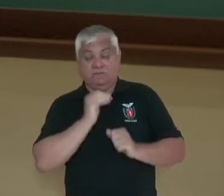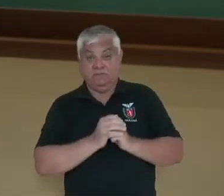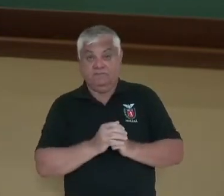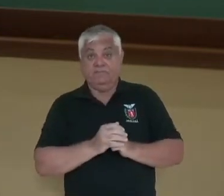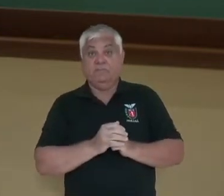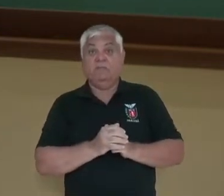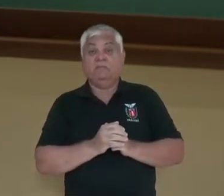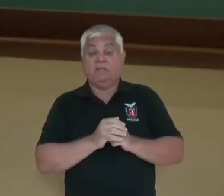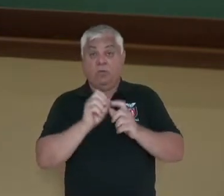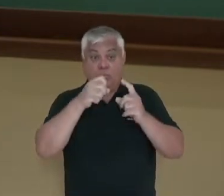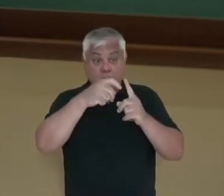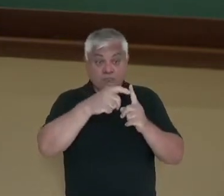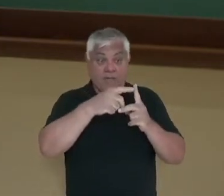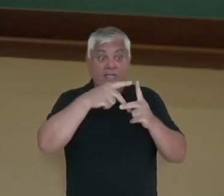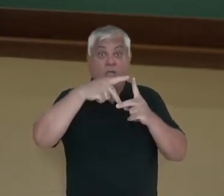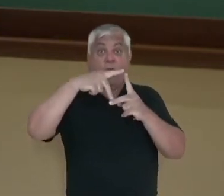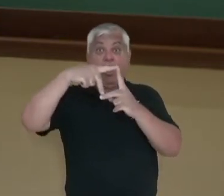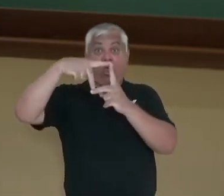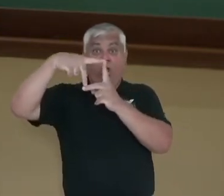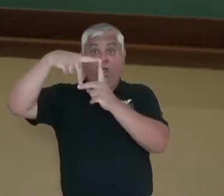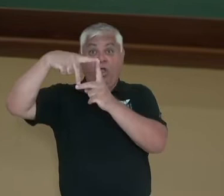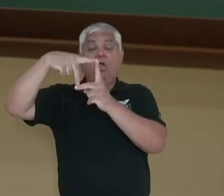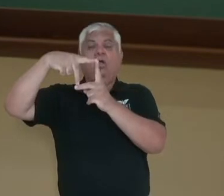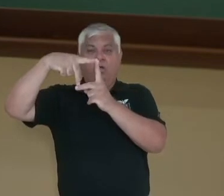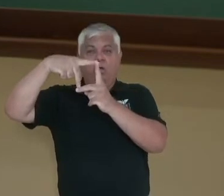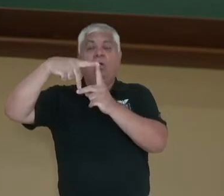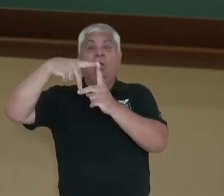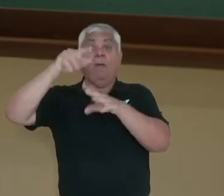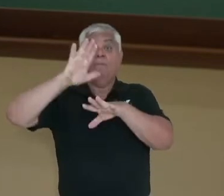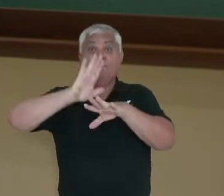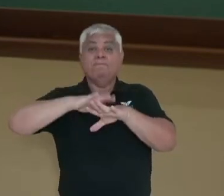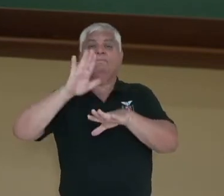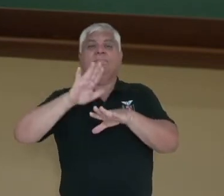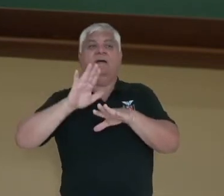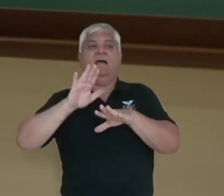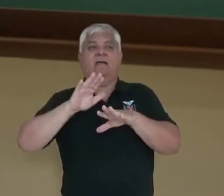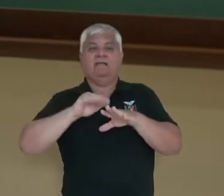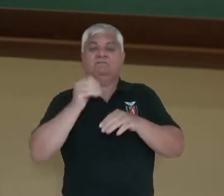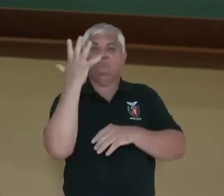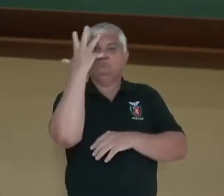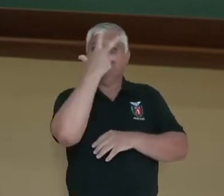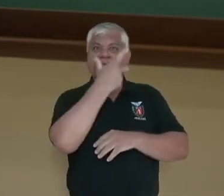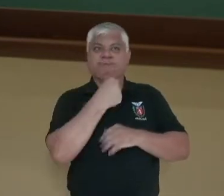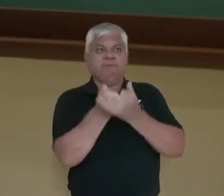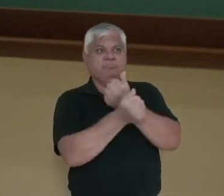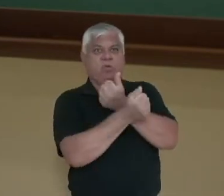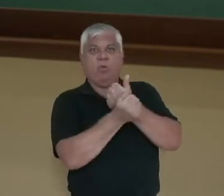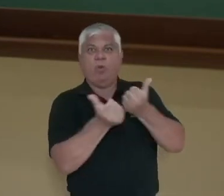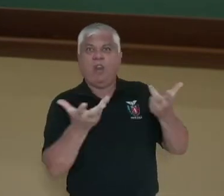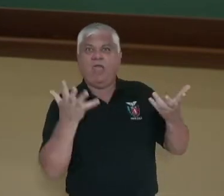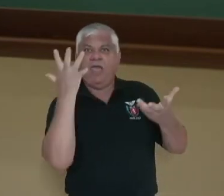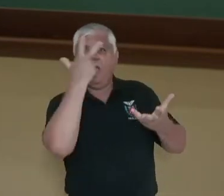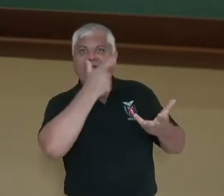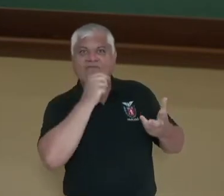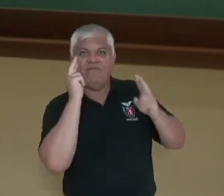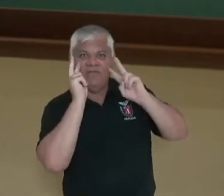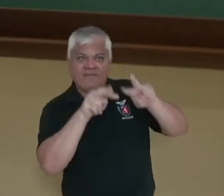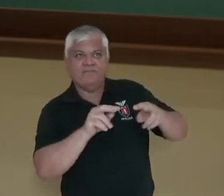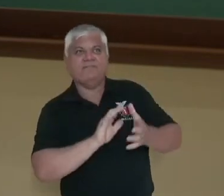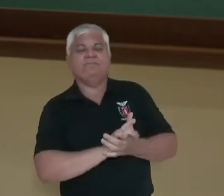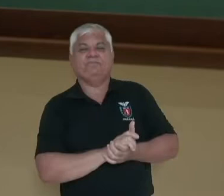os quadradinhos, quanto maior for a minha matriz, maior será a quantidade de quadradinhos e melhor será a minha resolução da imagem.